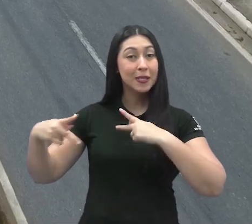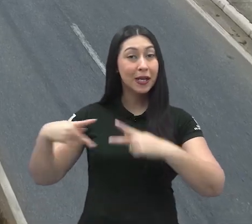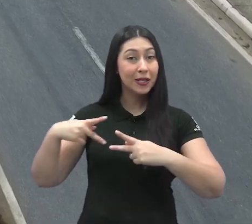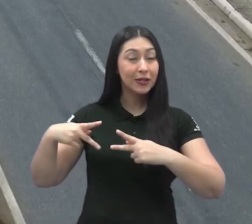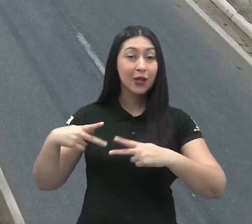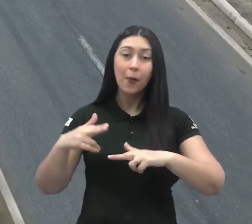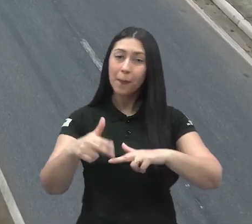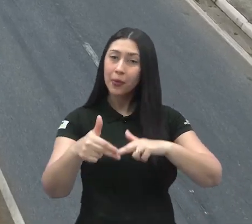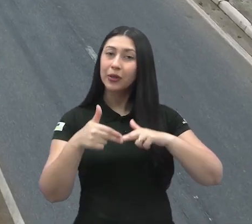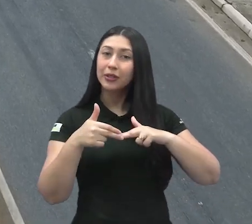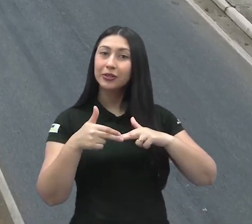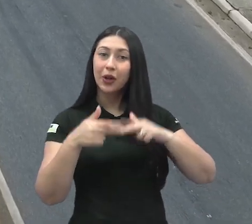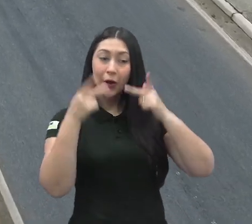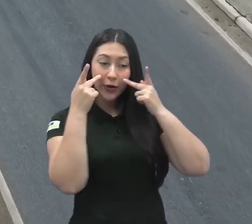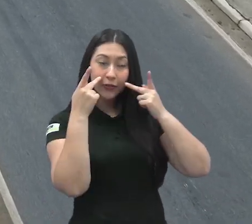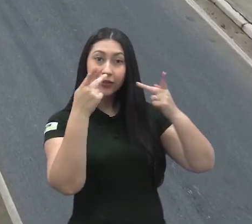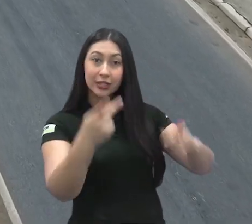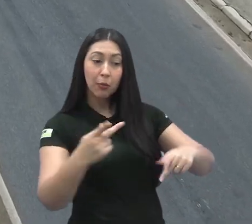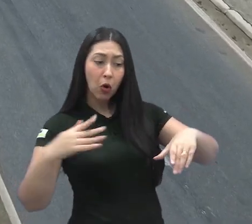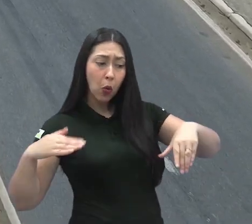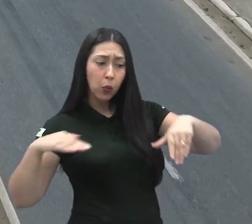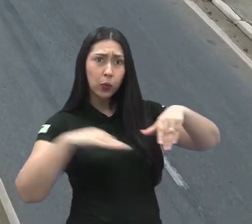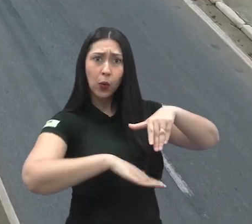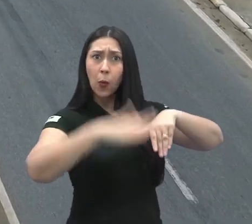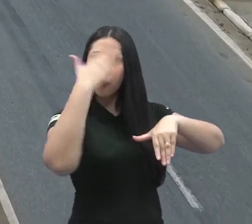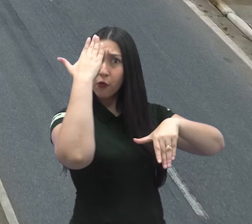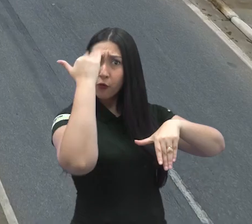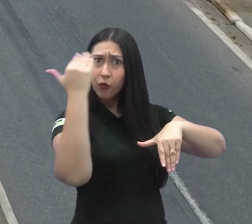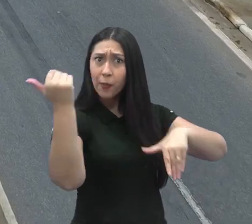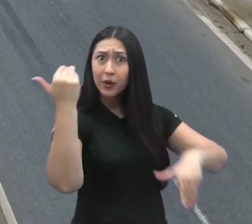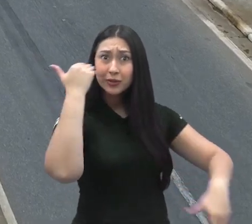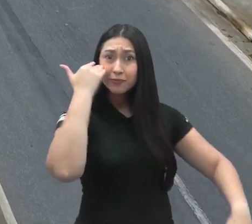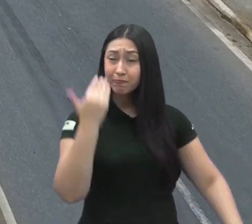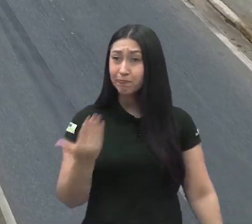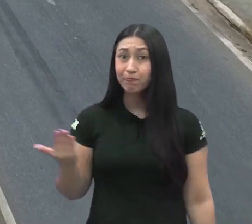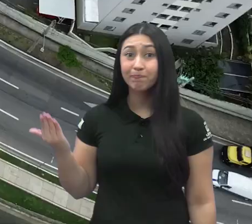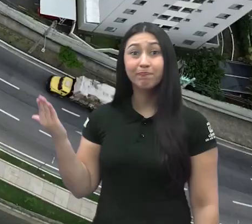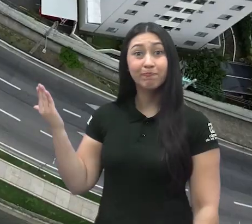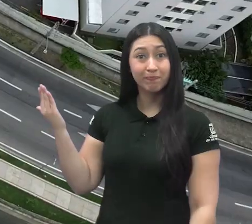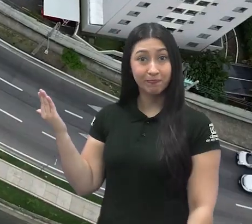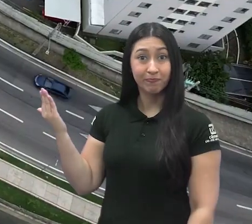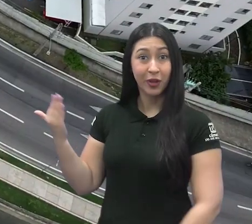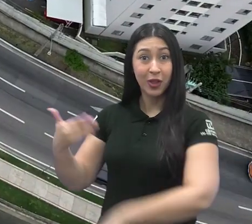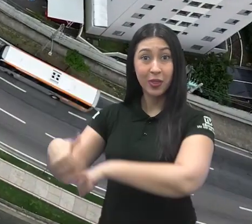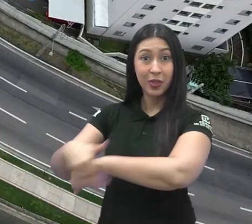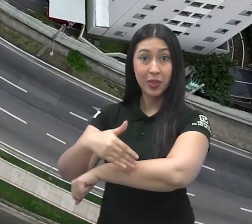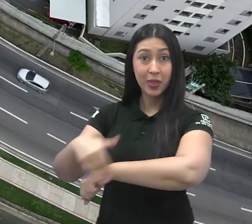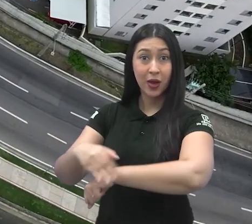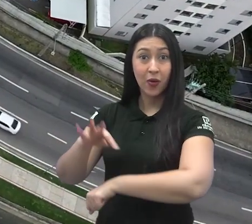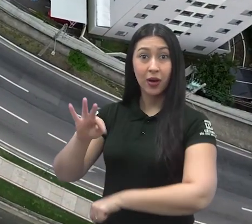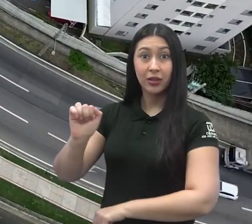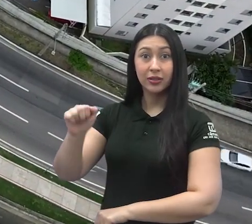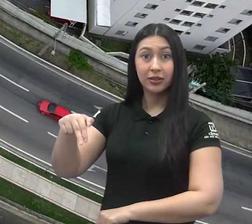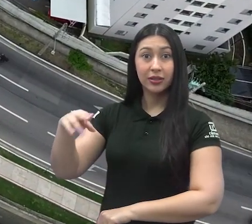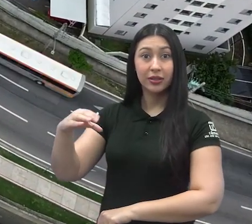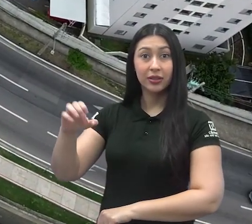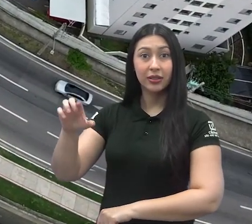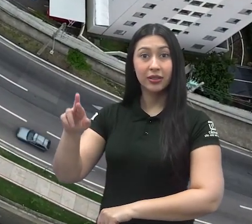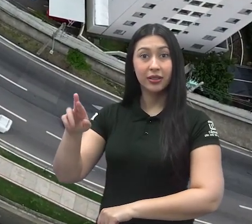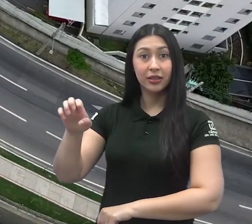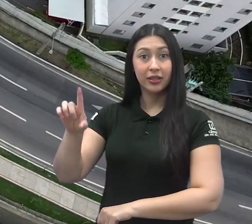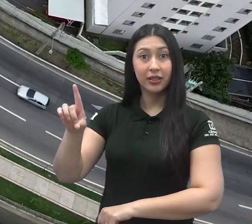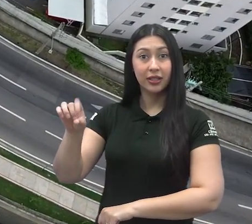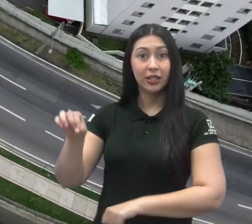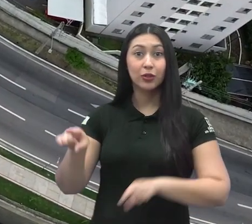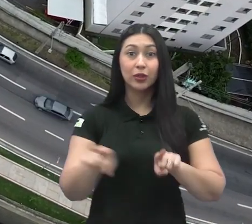Para isso, viemos até esse famoso túnel na rotatória do gás, localizado no encontro da Avenida Tancredo